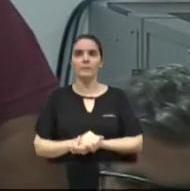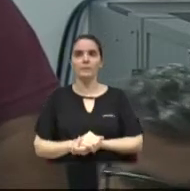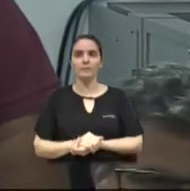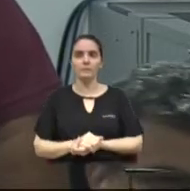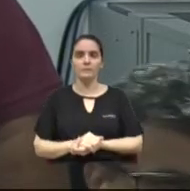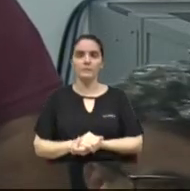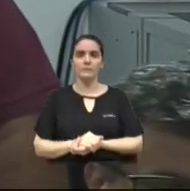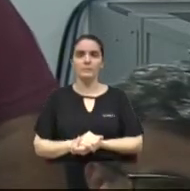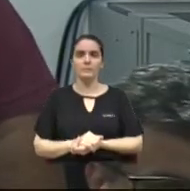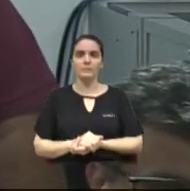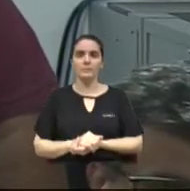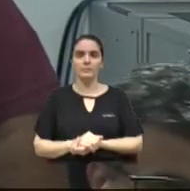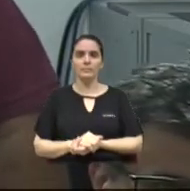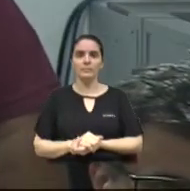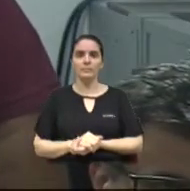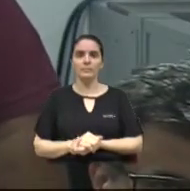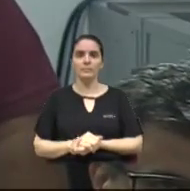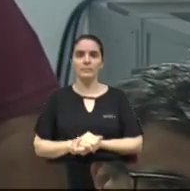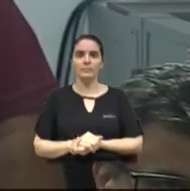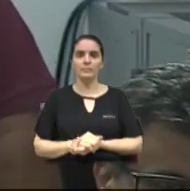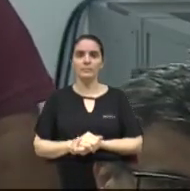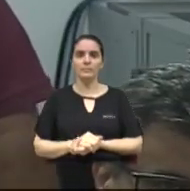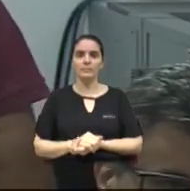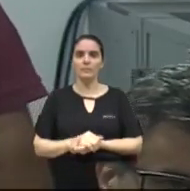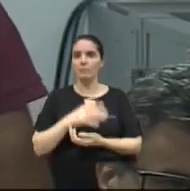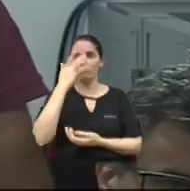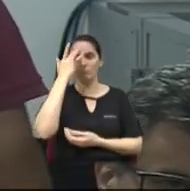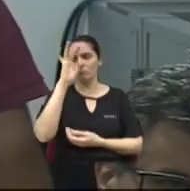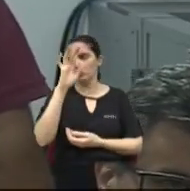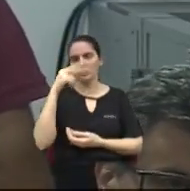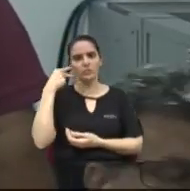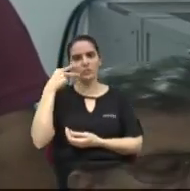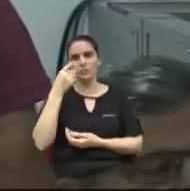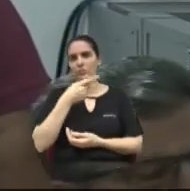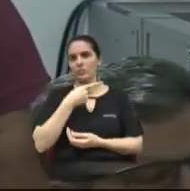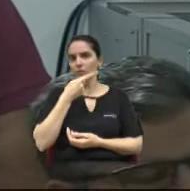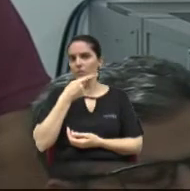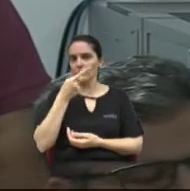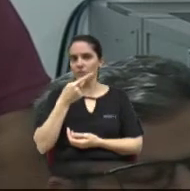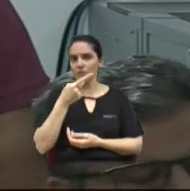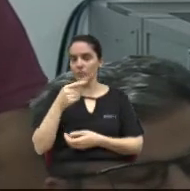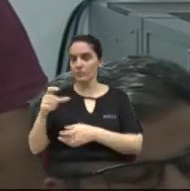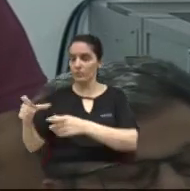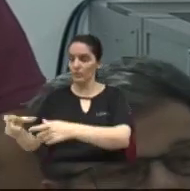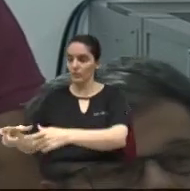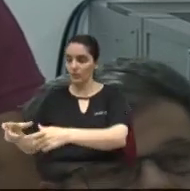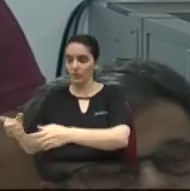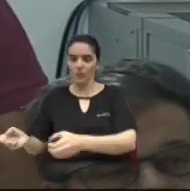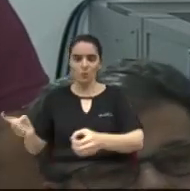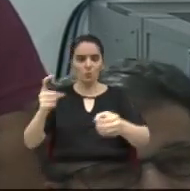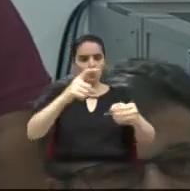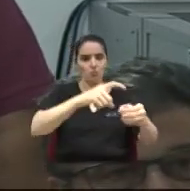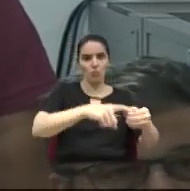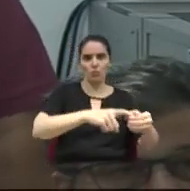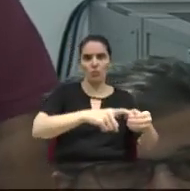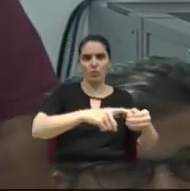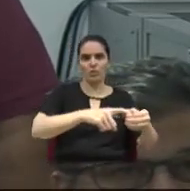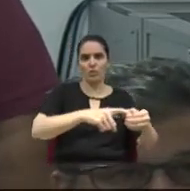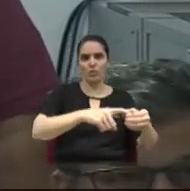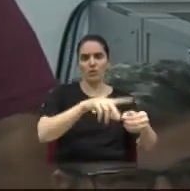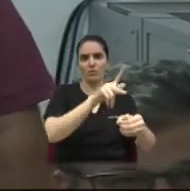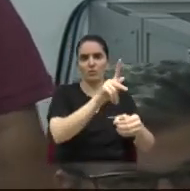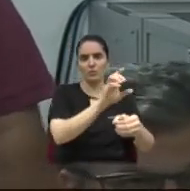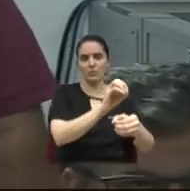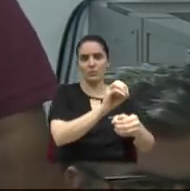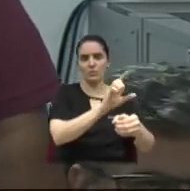Falou que voltar, eu ouvi falar, não lembro qual foi o vereador, que voltar para a policlínica é um retrocesso. Não é um retrocesso. Acabei de perguntar para